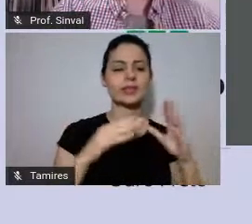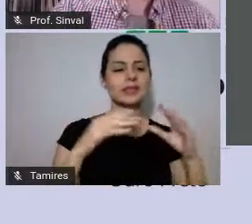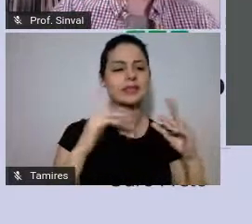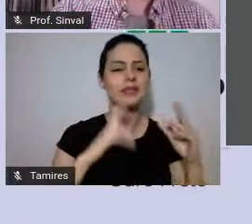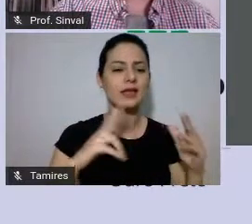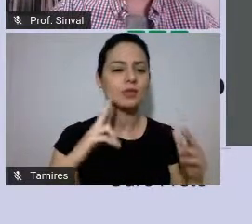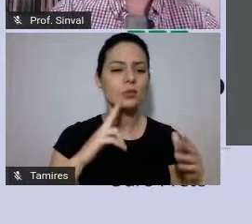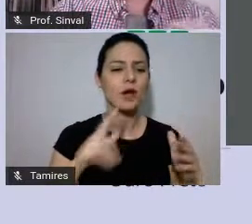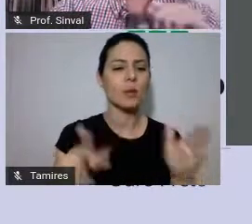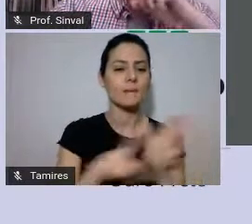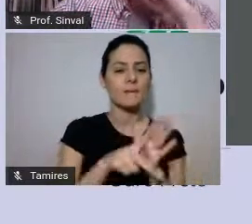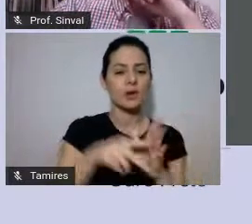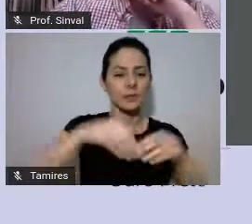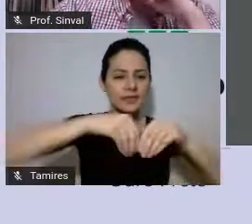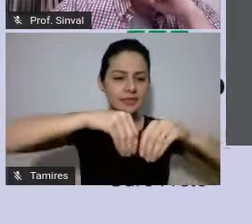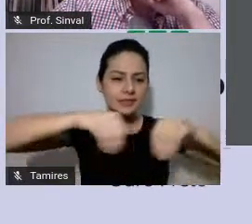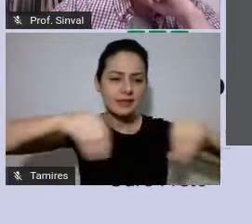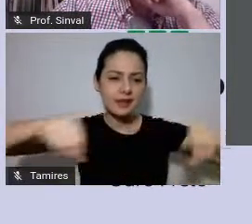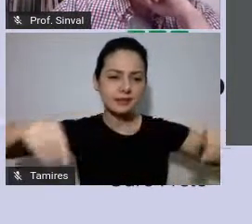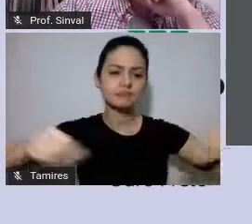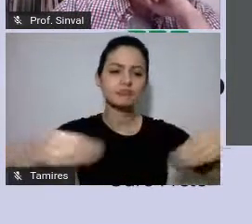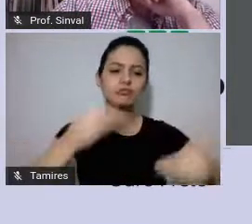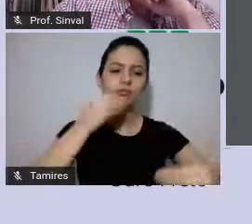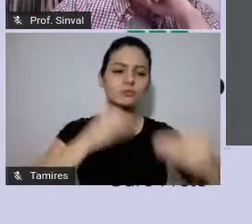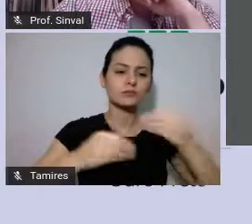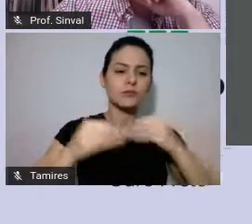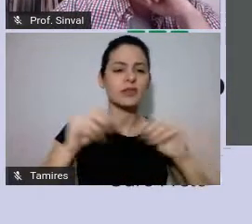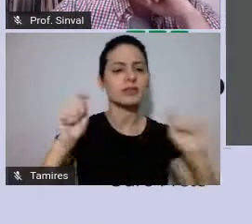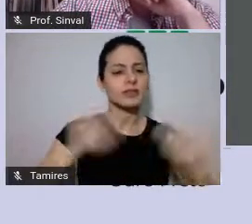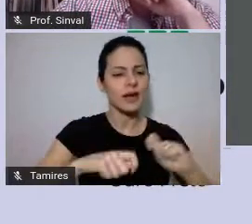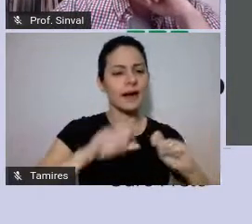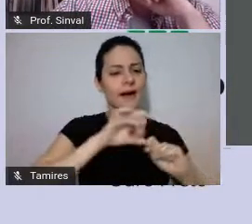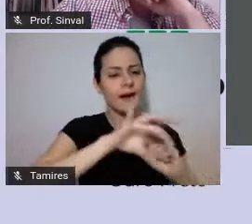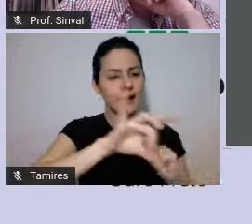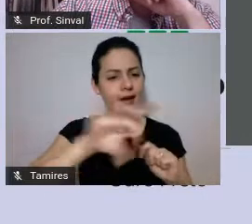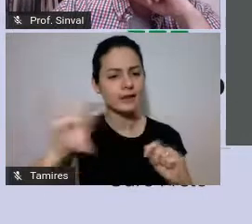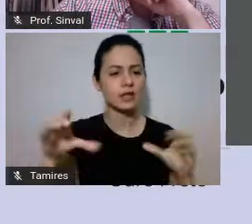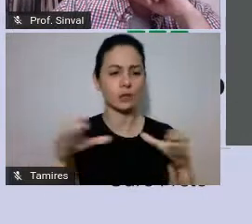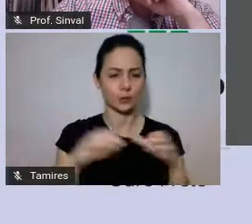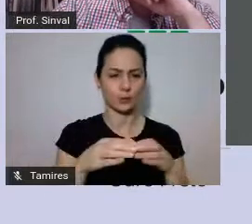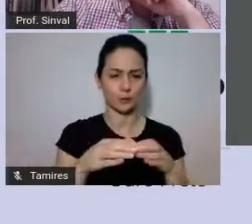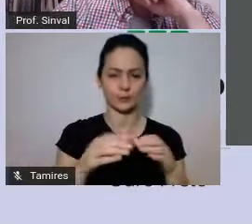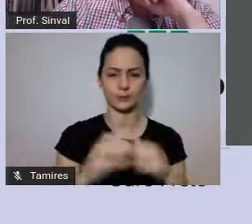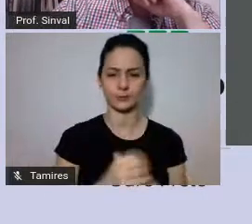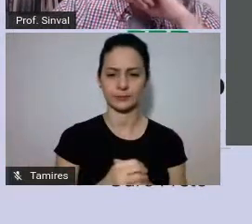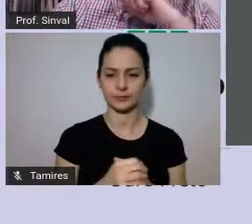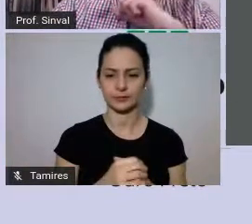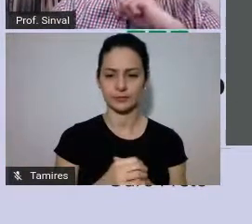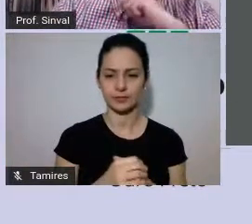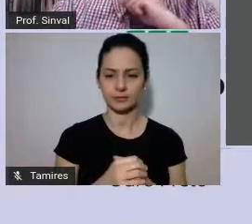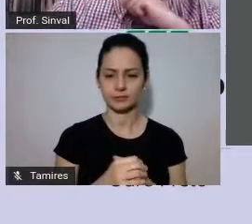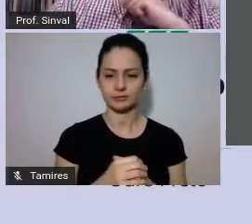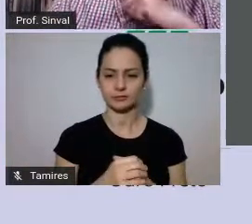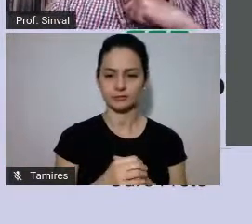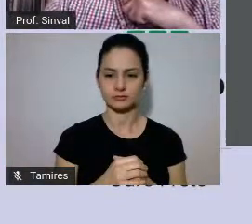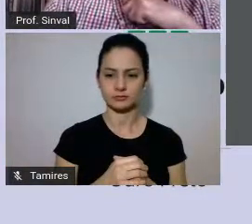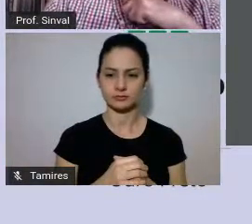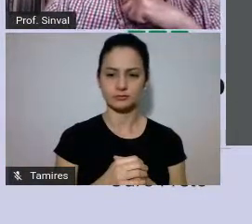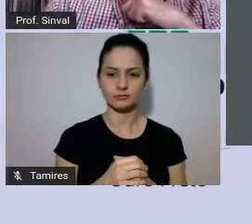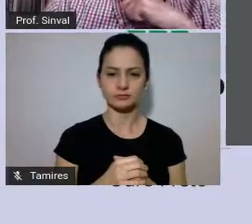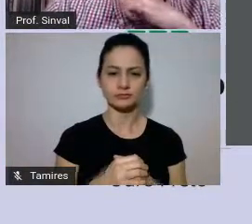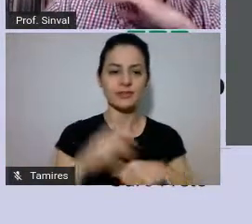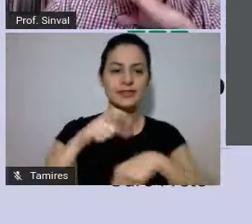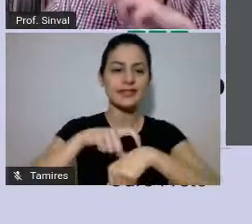coisas da terra e as suas utilidades para cada grupo social. Pode passar, por favor. Quanto tempo ainda tem?